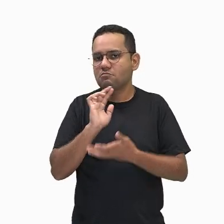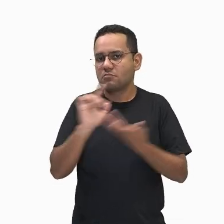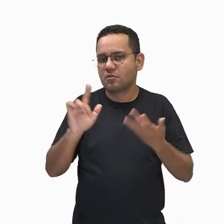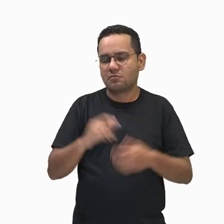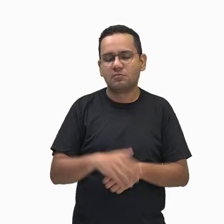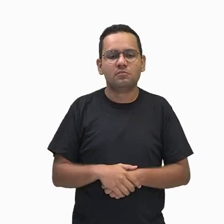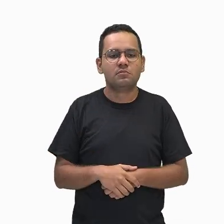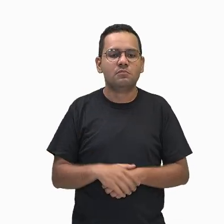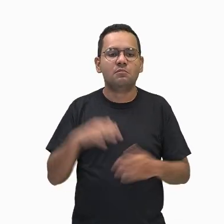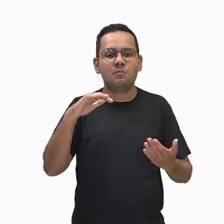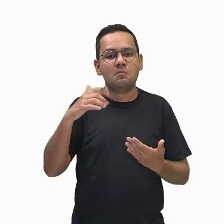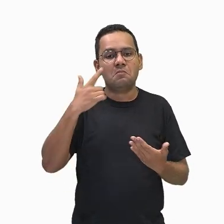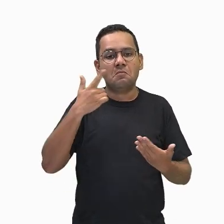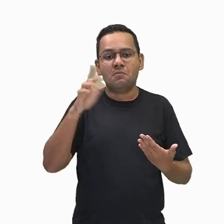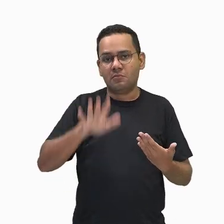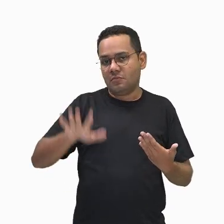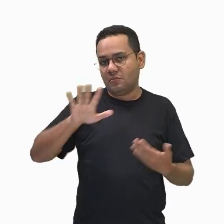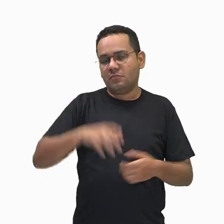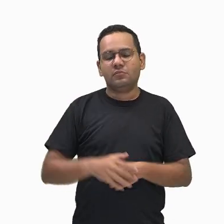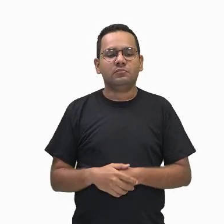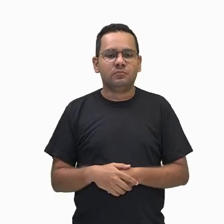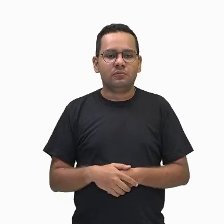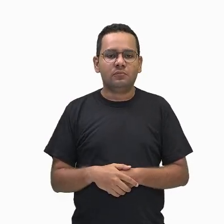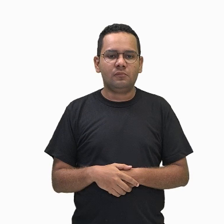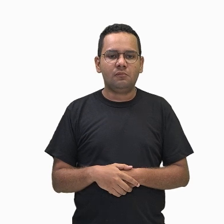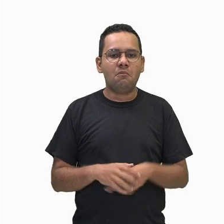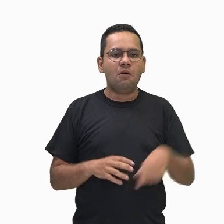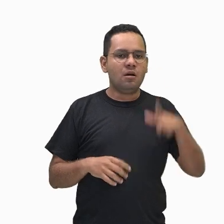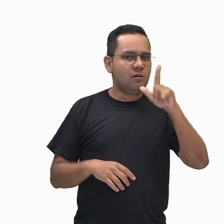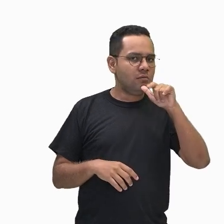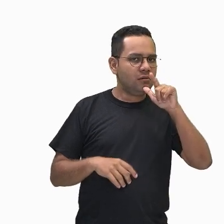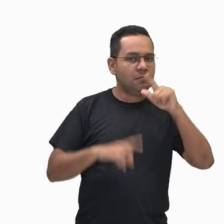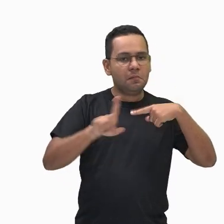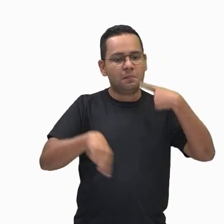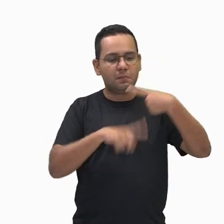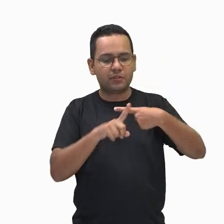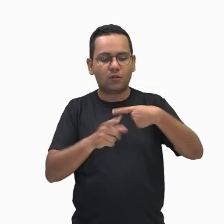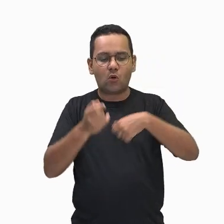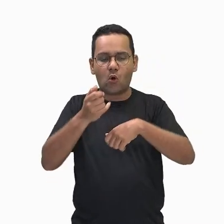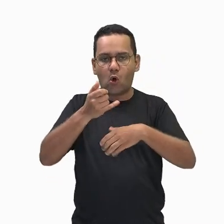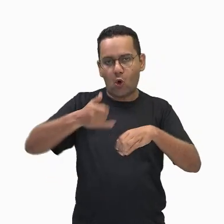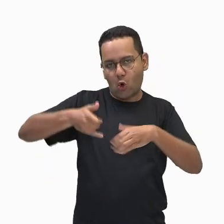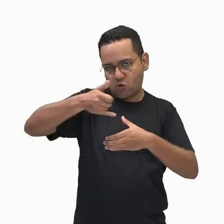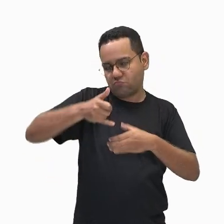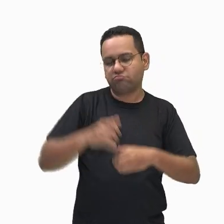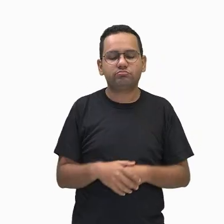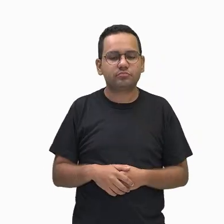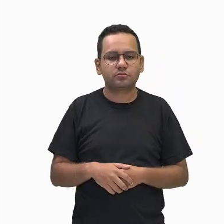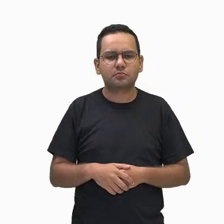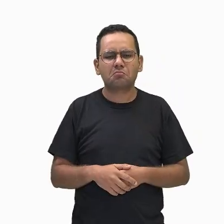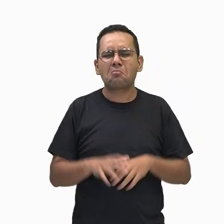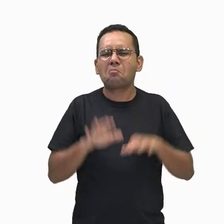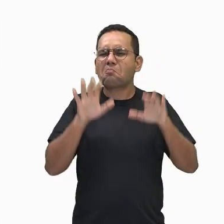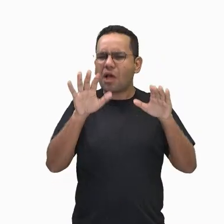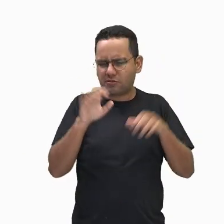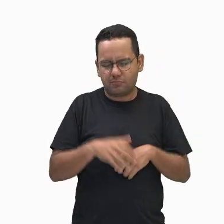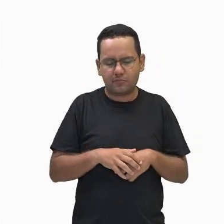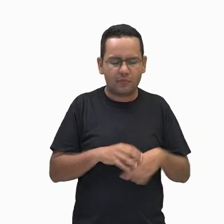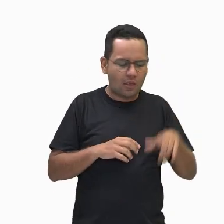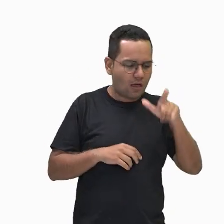nós temos aí apresentando para você uma mistura de água mais o óleo. E o que aconteceu com essa mistura? Será que